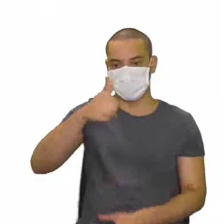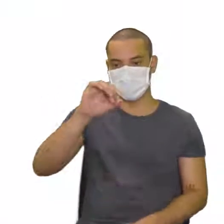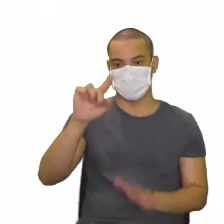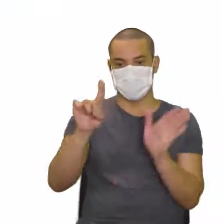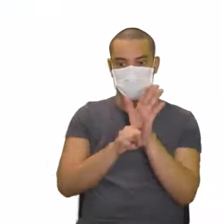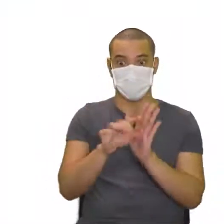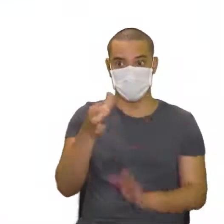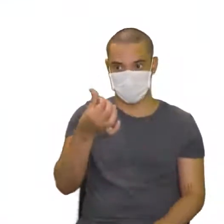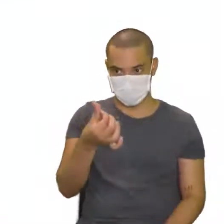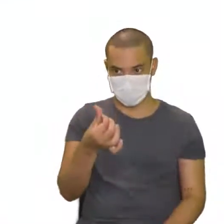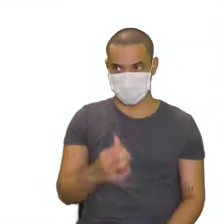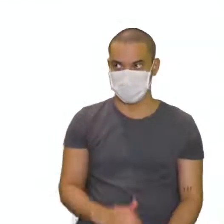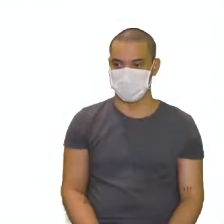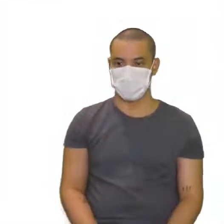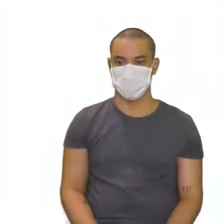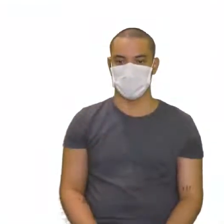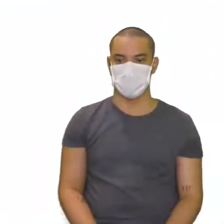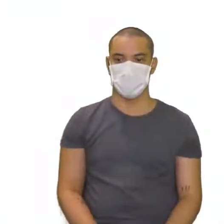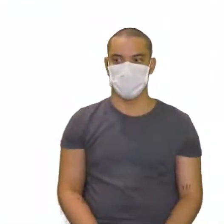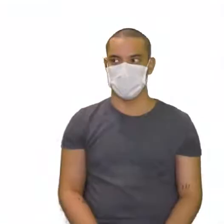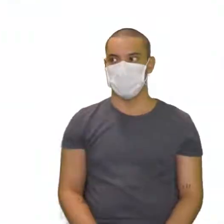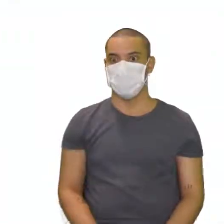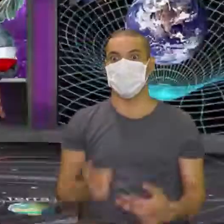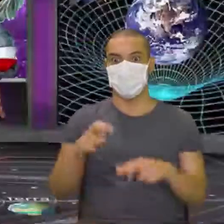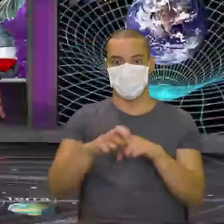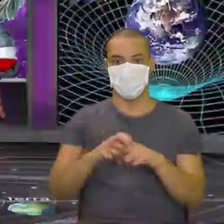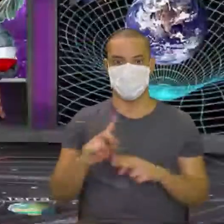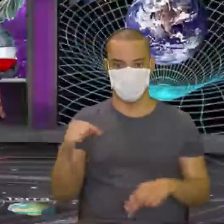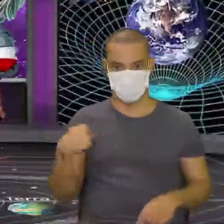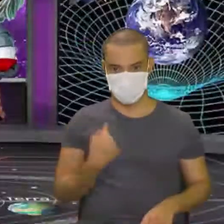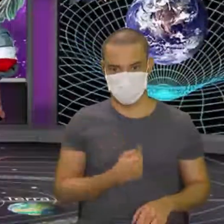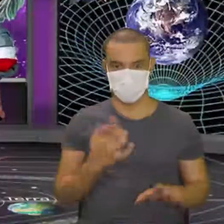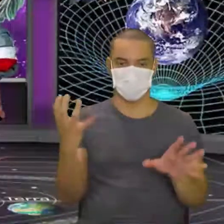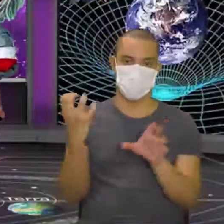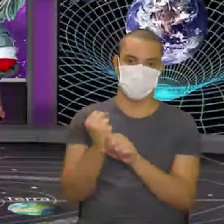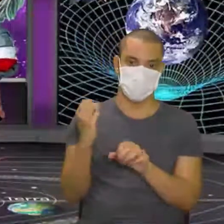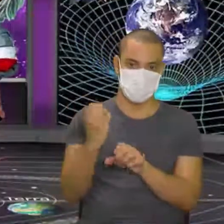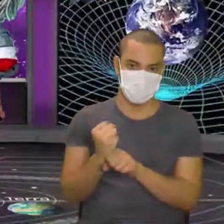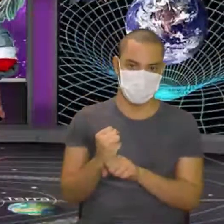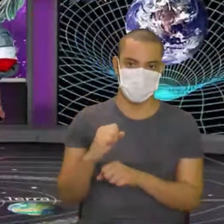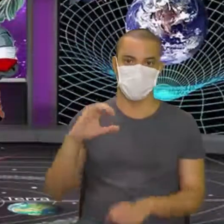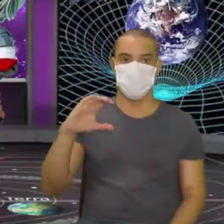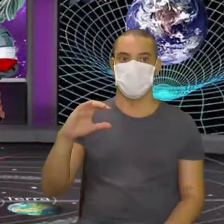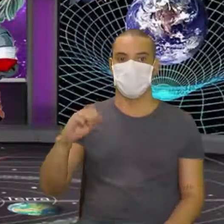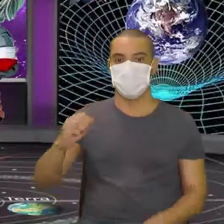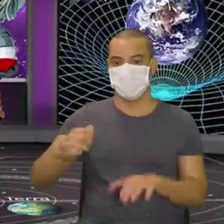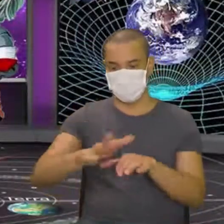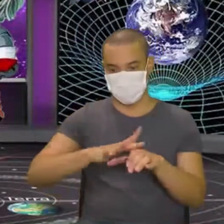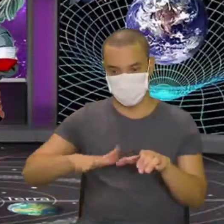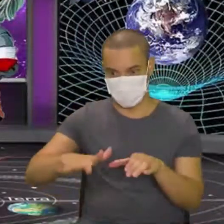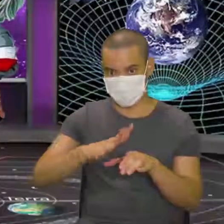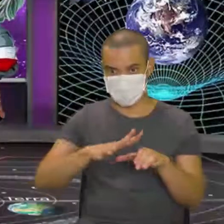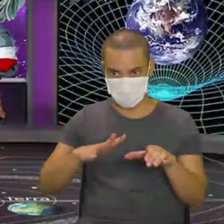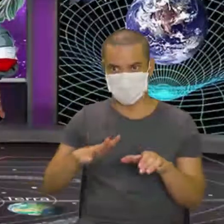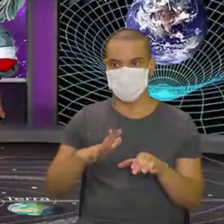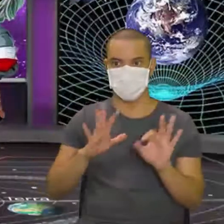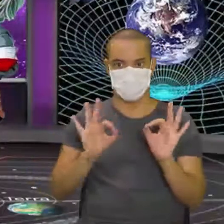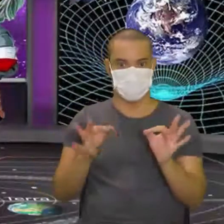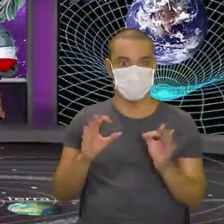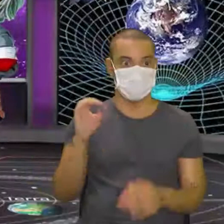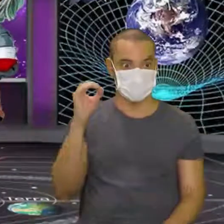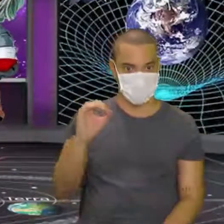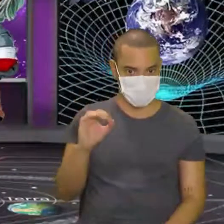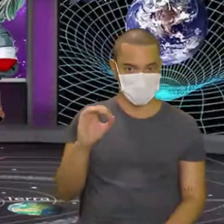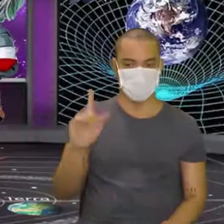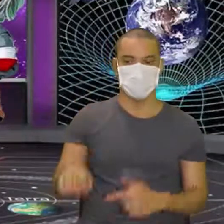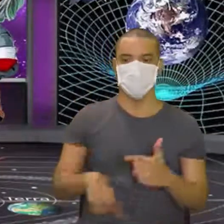6. Então ali, pessoal, nessa questão, a gente calculou tanto o campo, que vocês viram se é paralela, ficou zero ali no